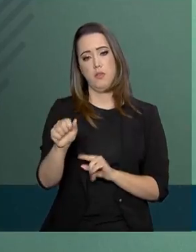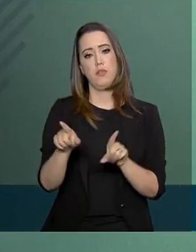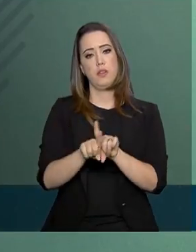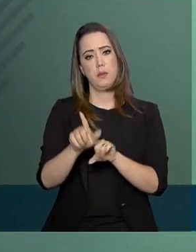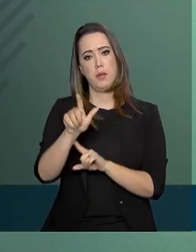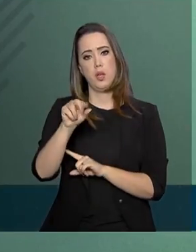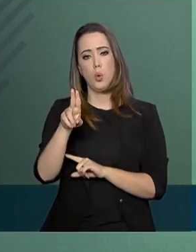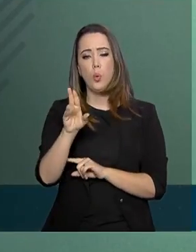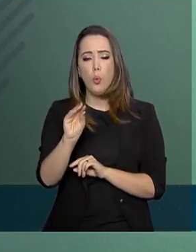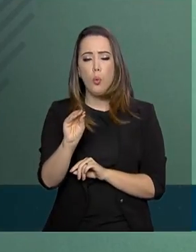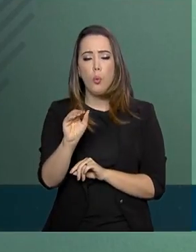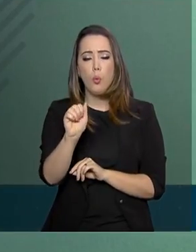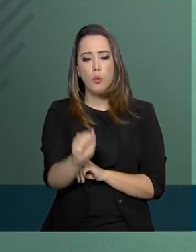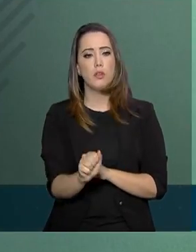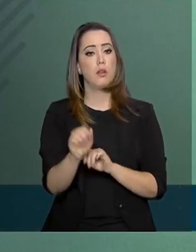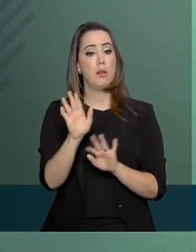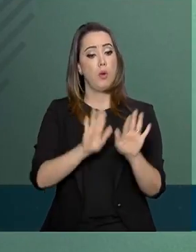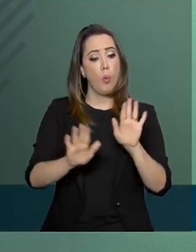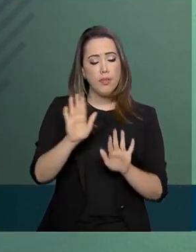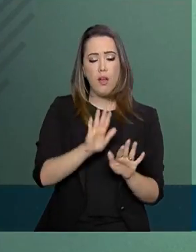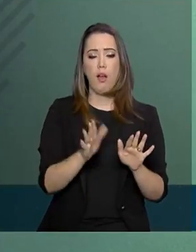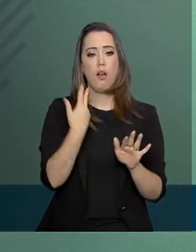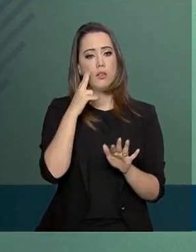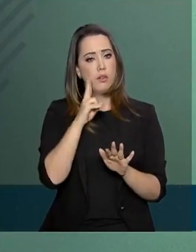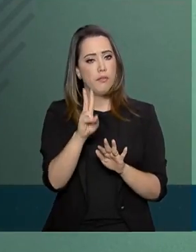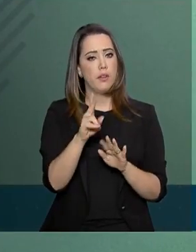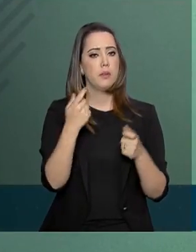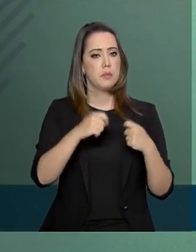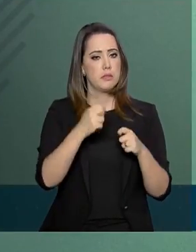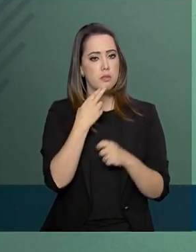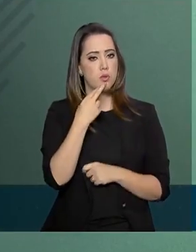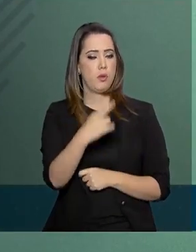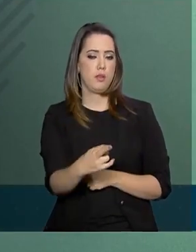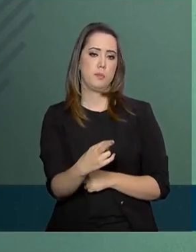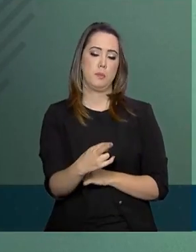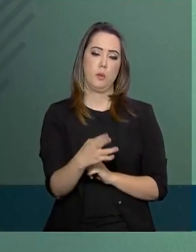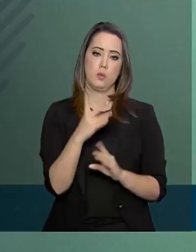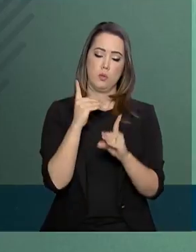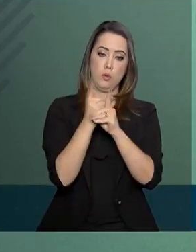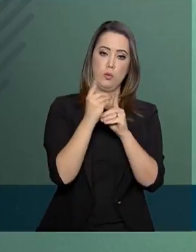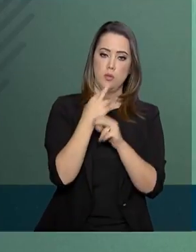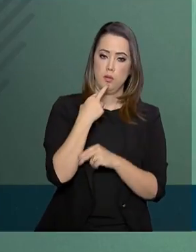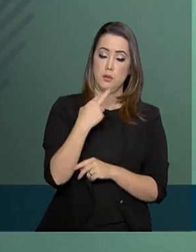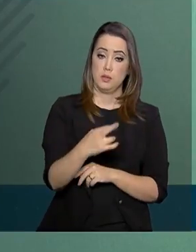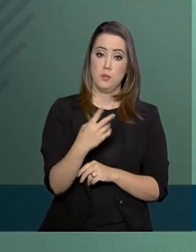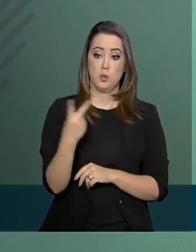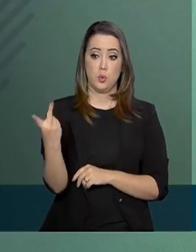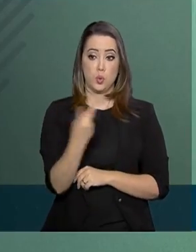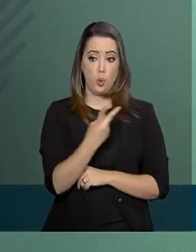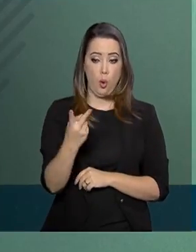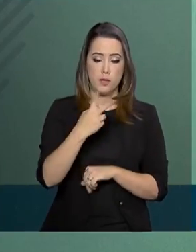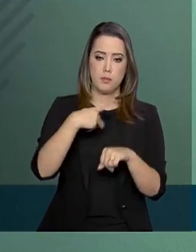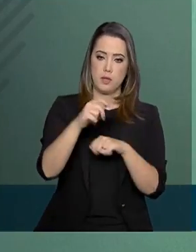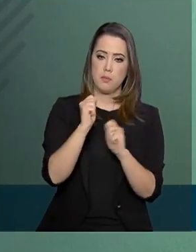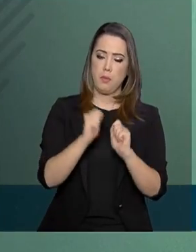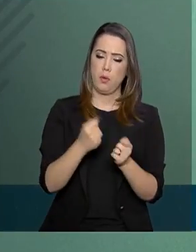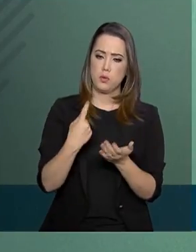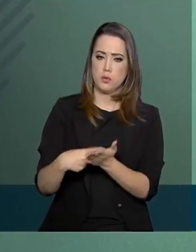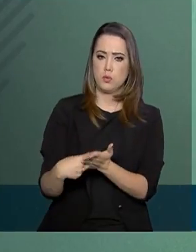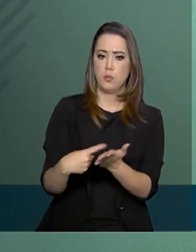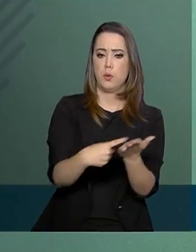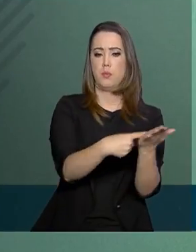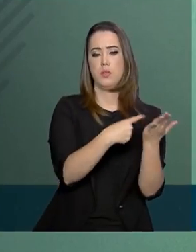isso entendendo que é muito importante encontrar uma solução para que ambos os países possam a partir dessa